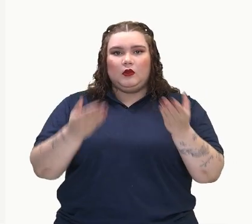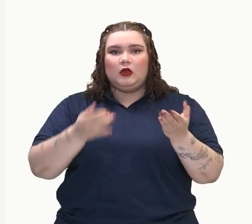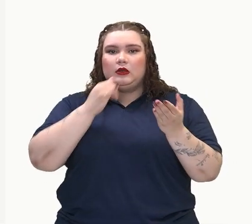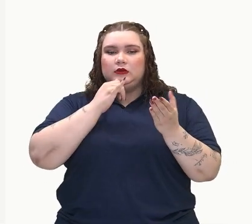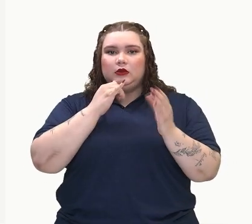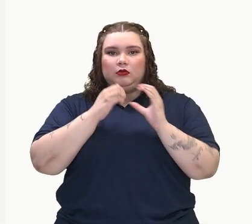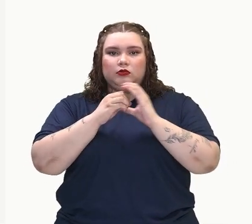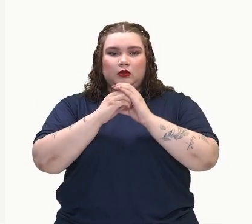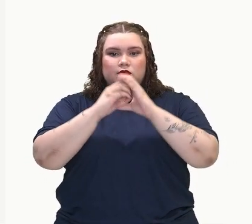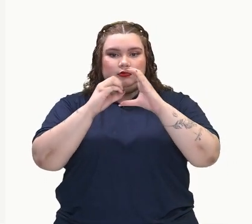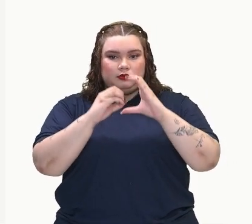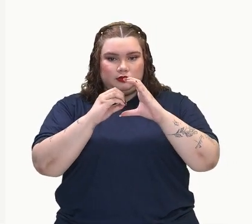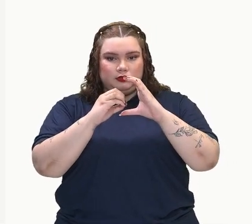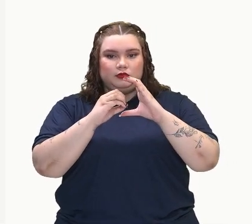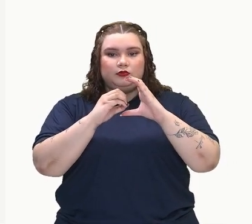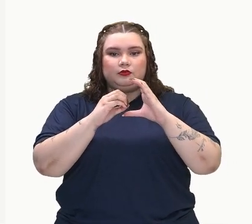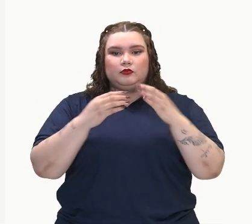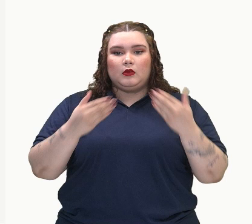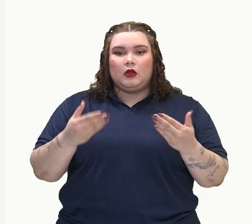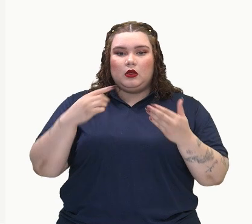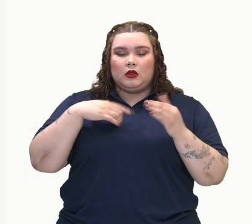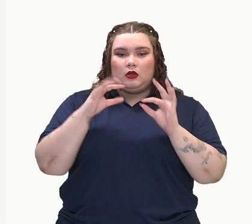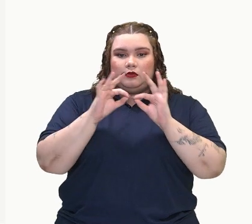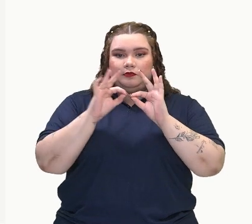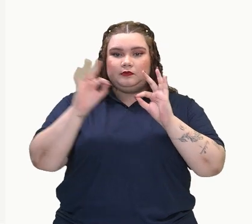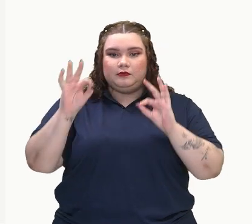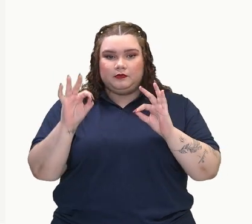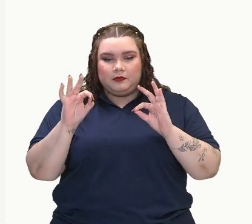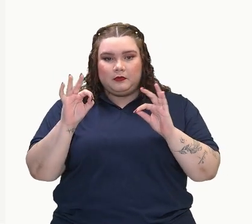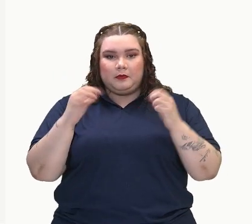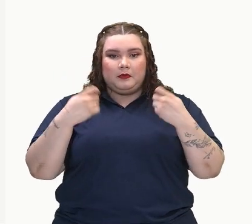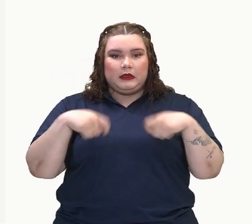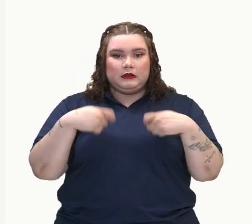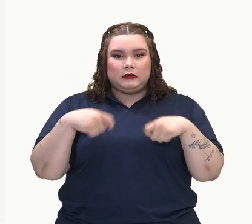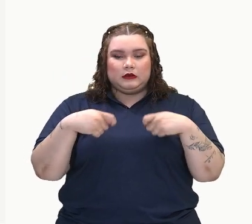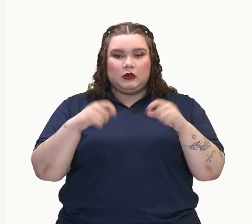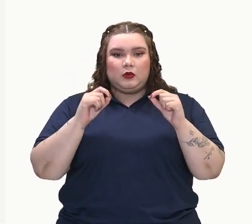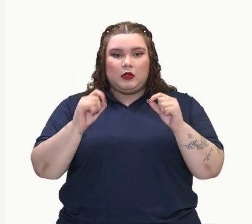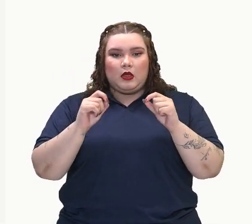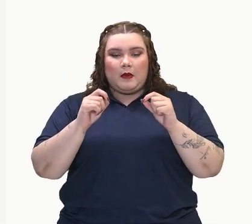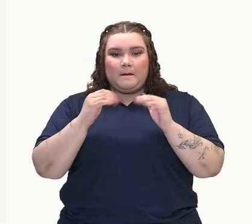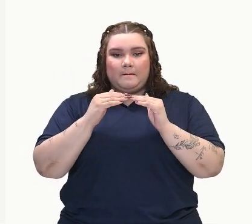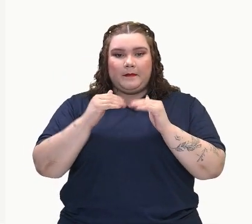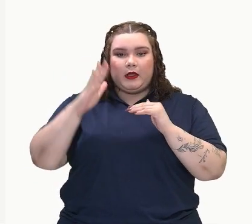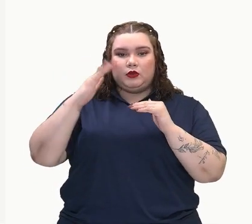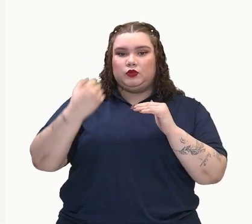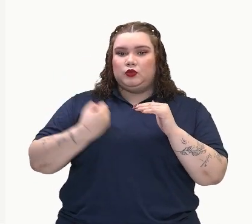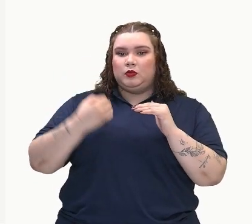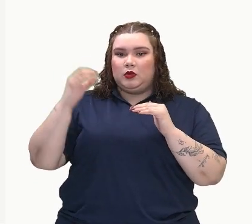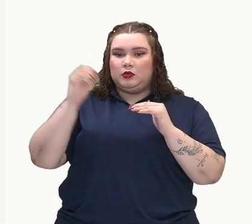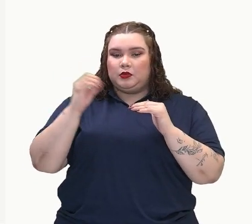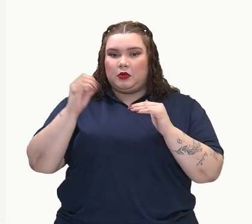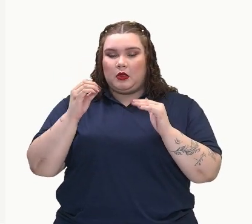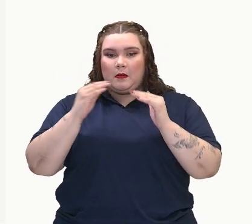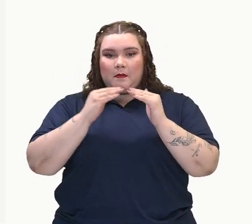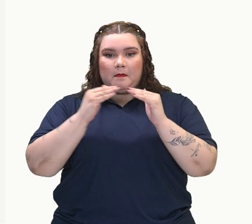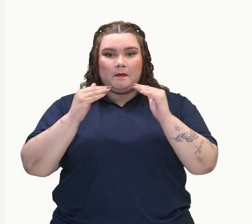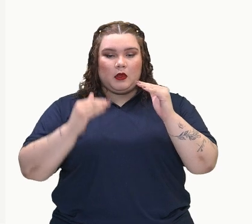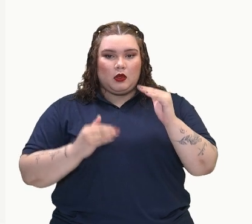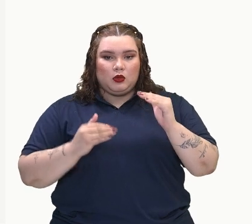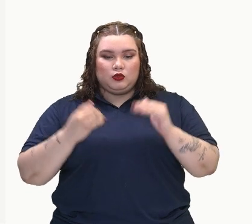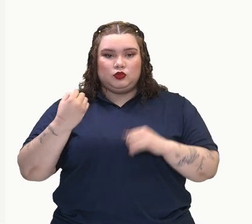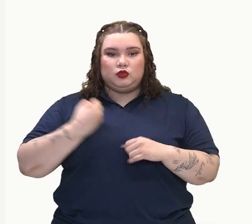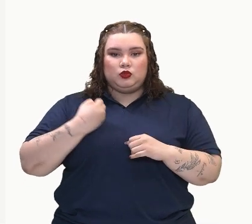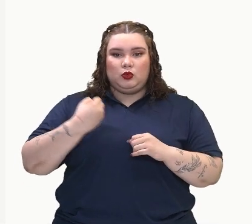A distância entre os centros das circunferências deve ser maior que zero e menor que